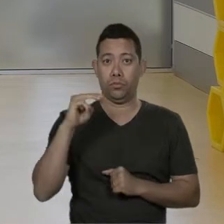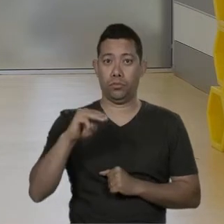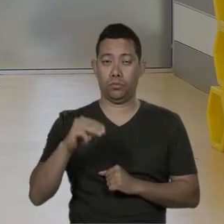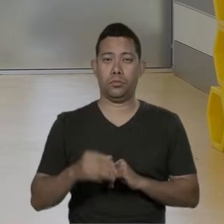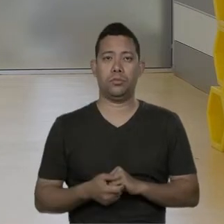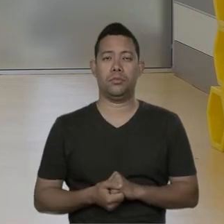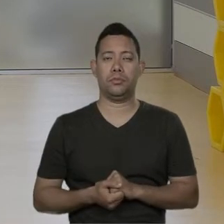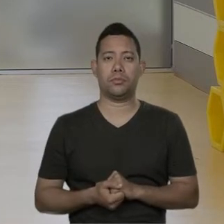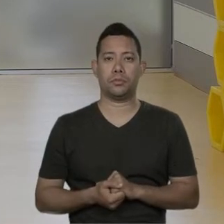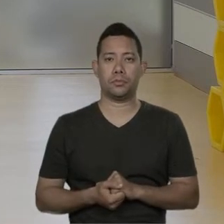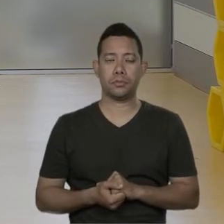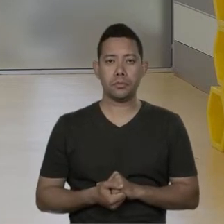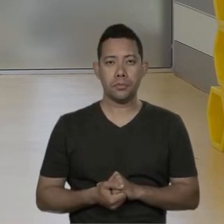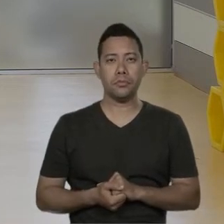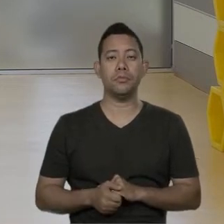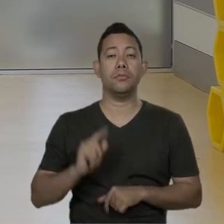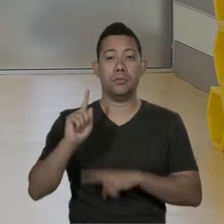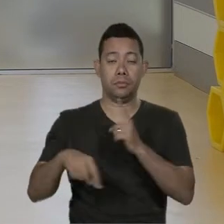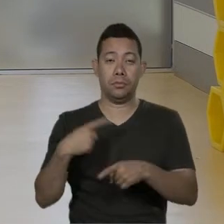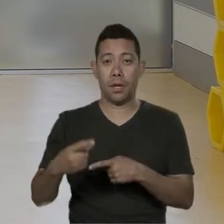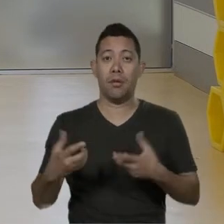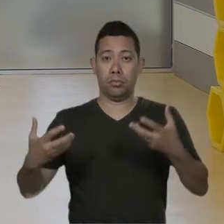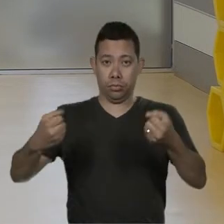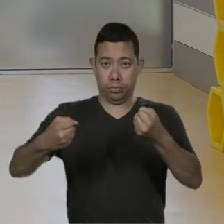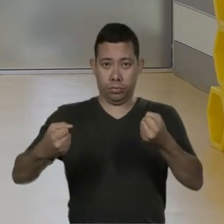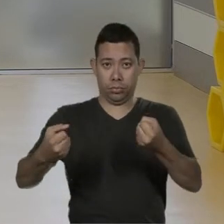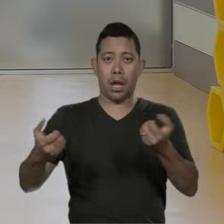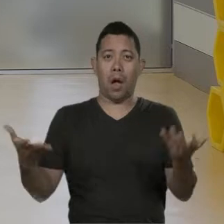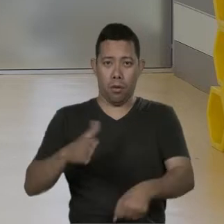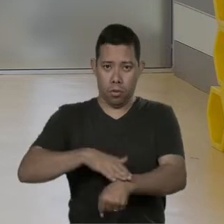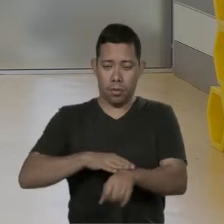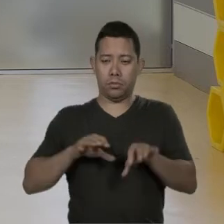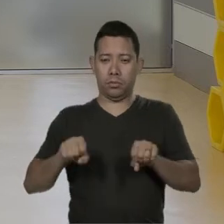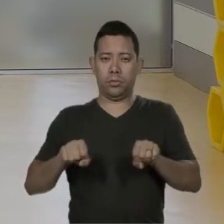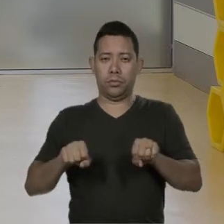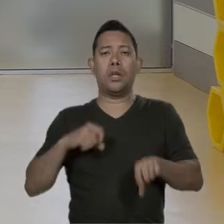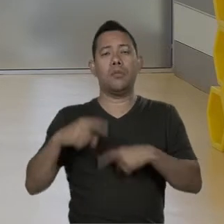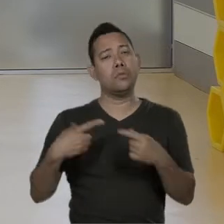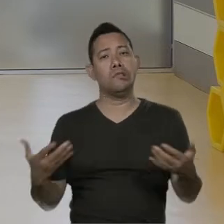Mais 1 minuto. E a gente vai variar para a pegada 2.